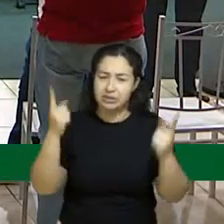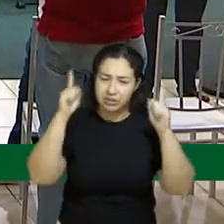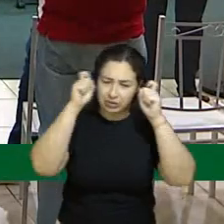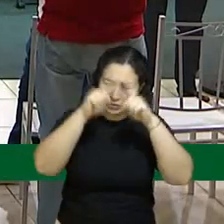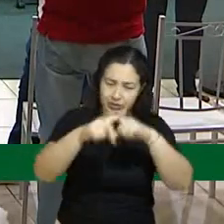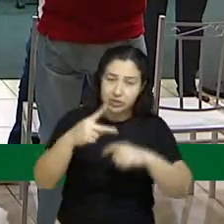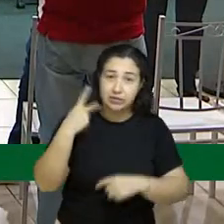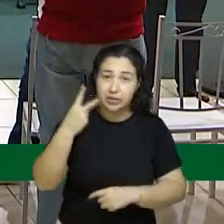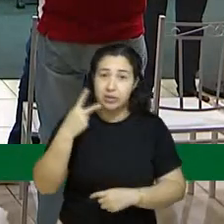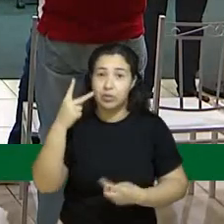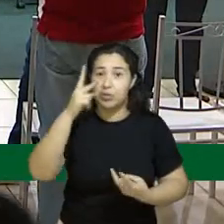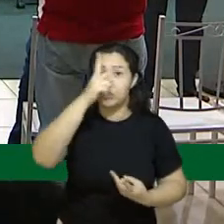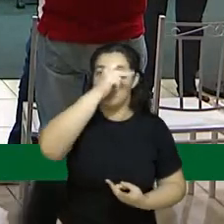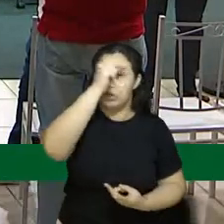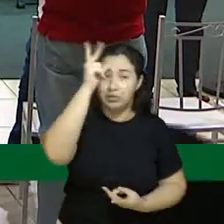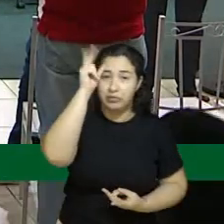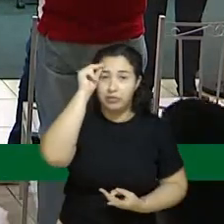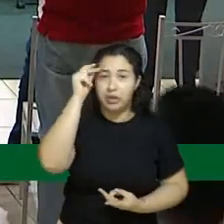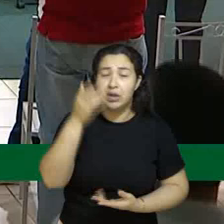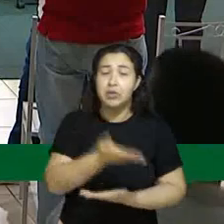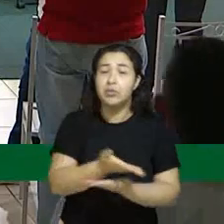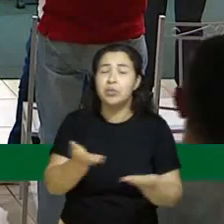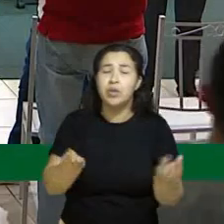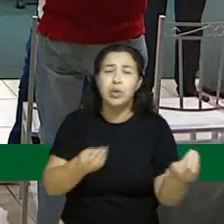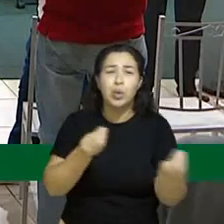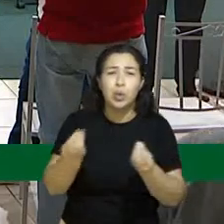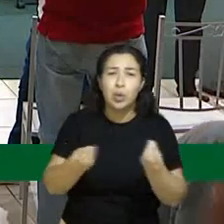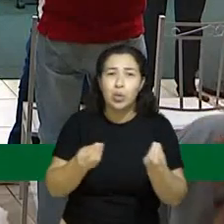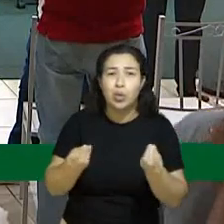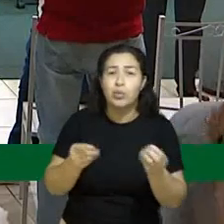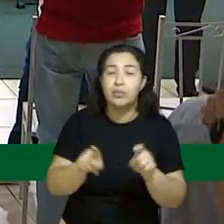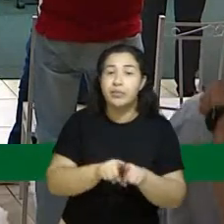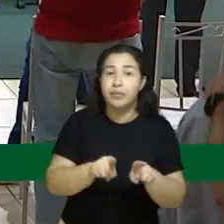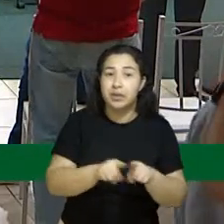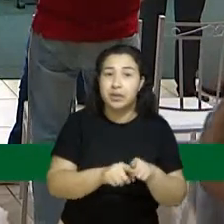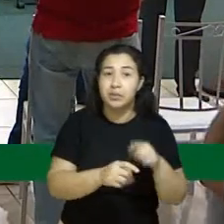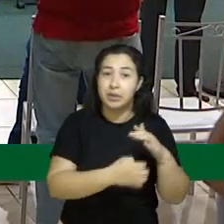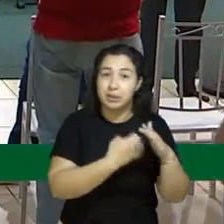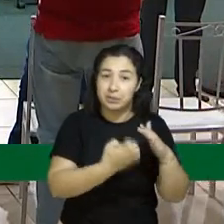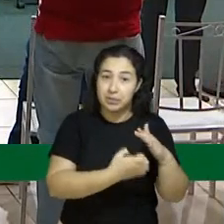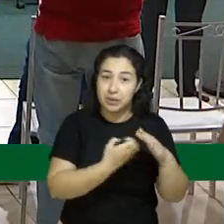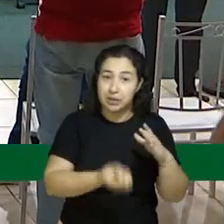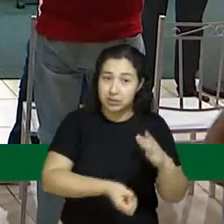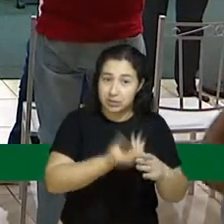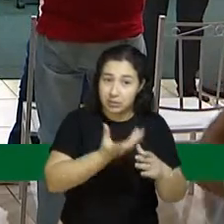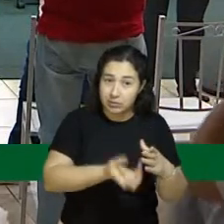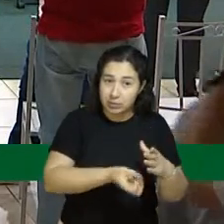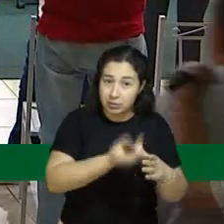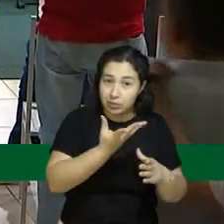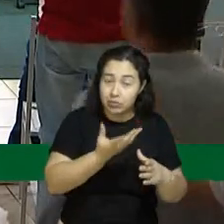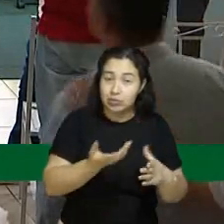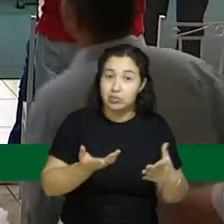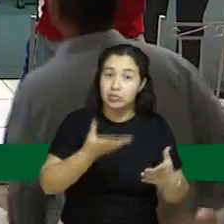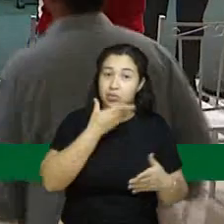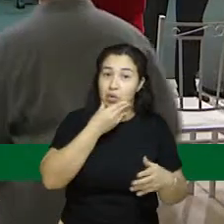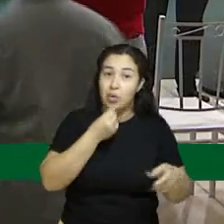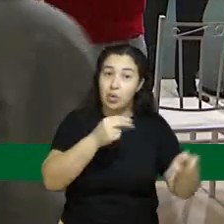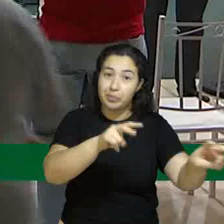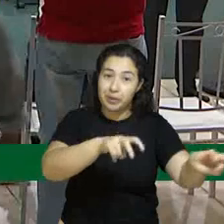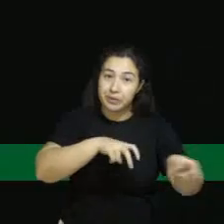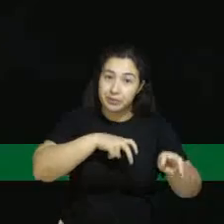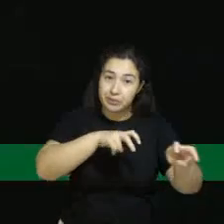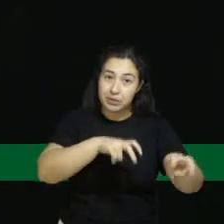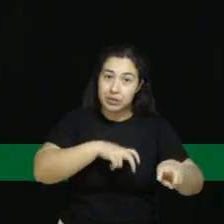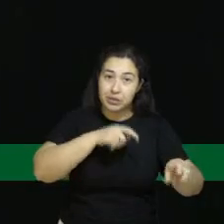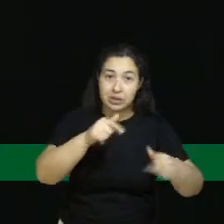nossos prefeitos, os nossos investidores, o setor produtivo, o homem do campo. Então,